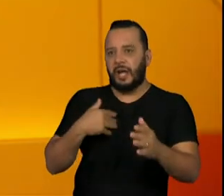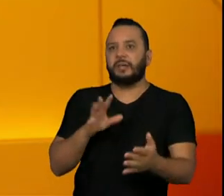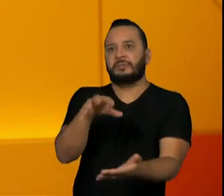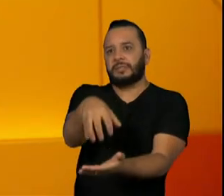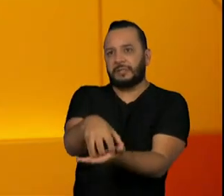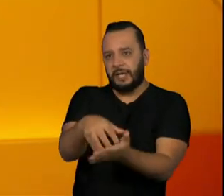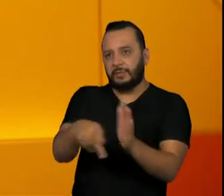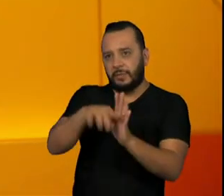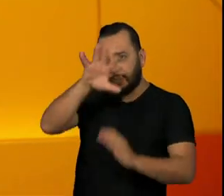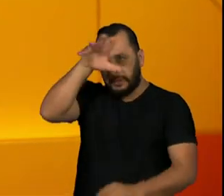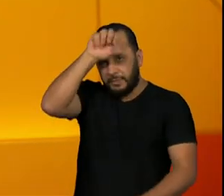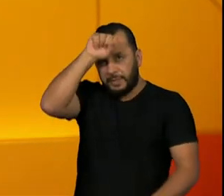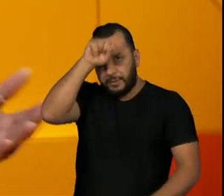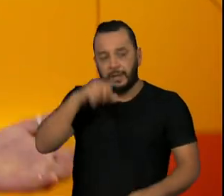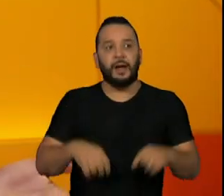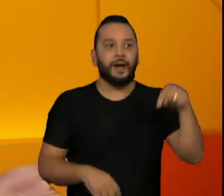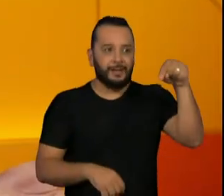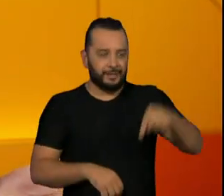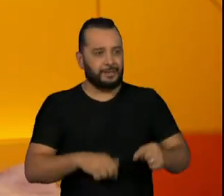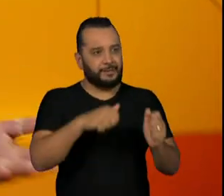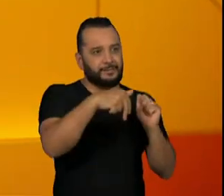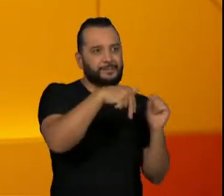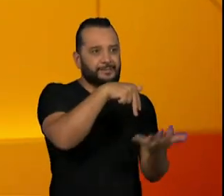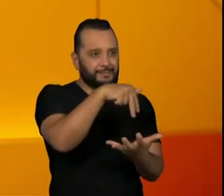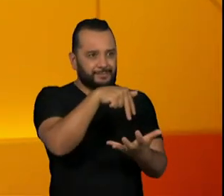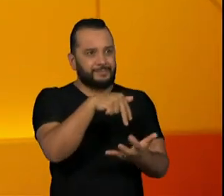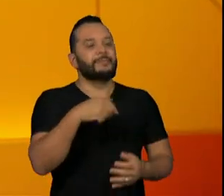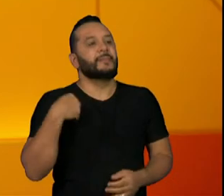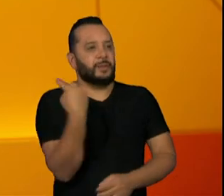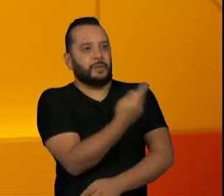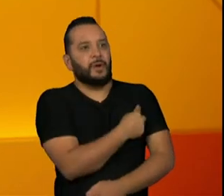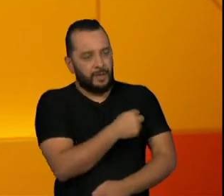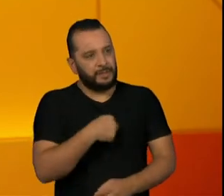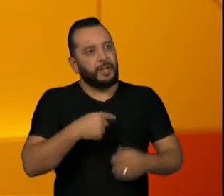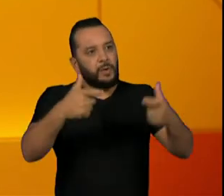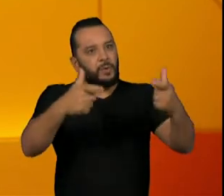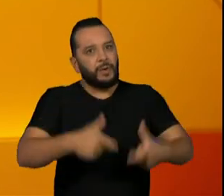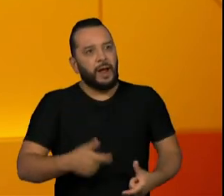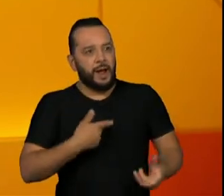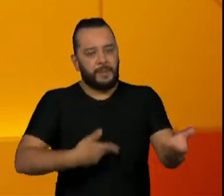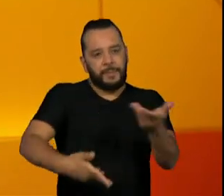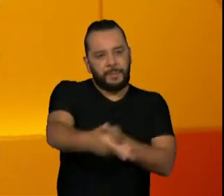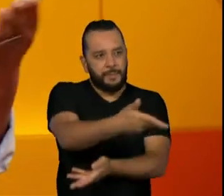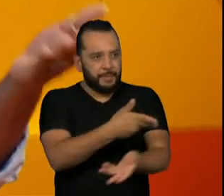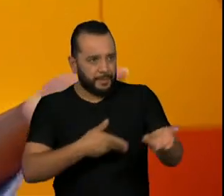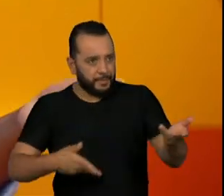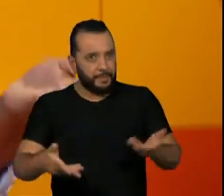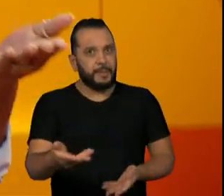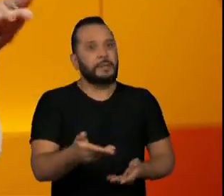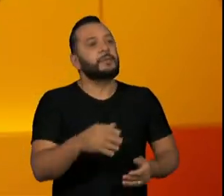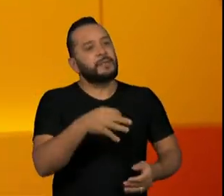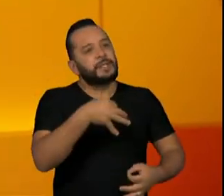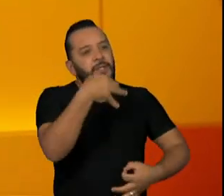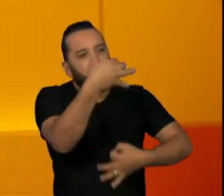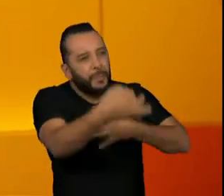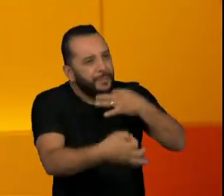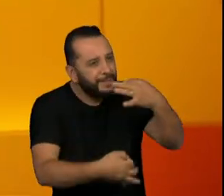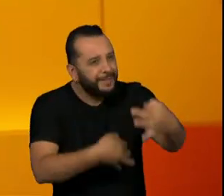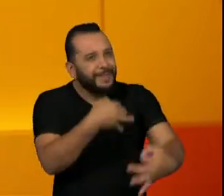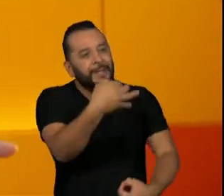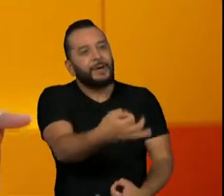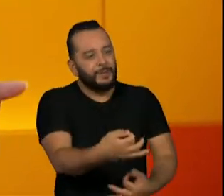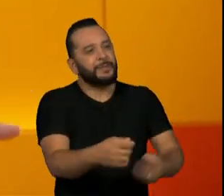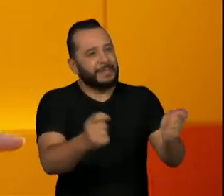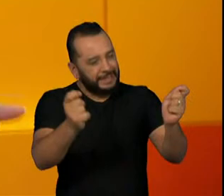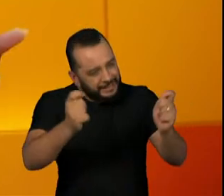E por isso que aqui o Estação Livre, eu comecei dizendo que a gente era um espaço de tolerância, para que vozes como a de vocês tenham espaço